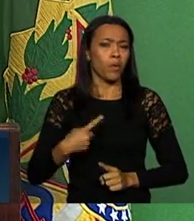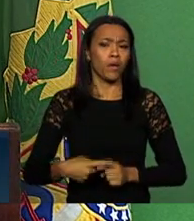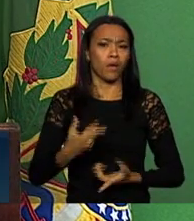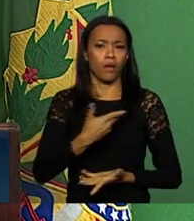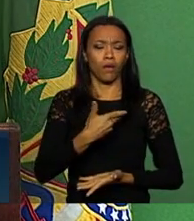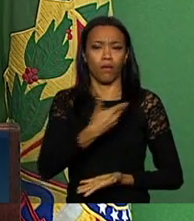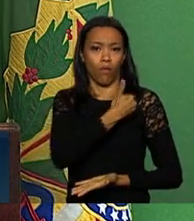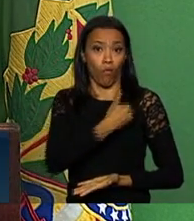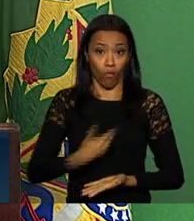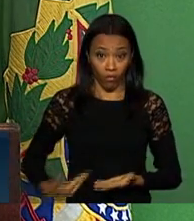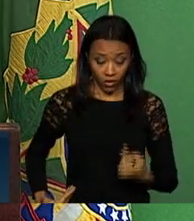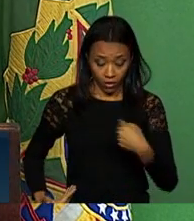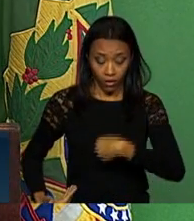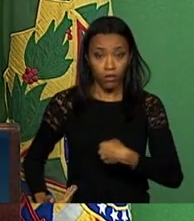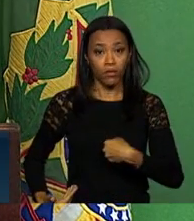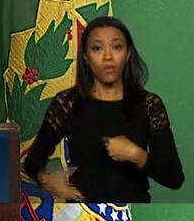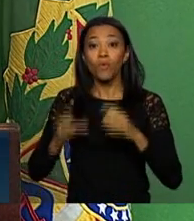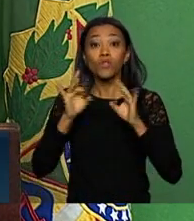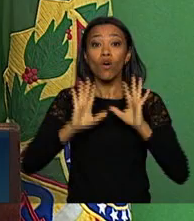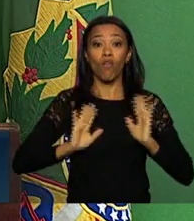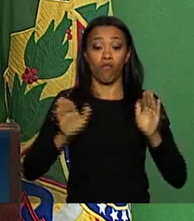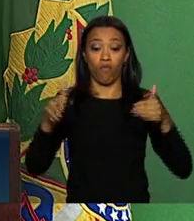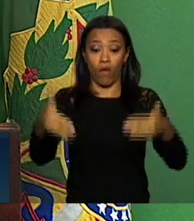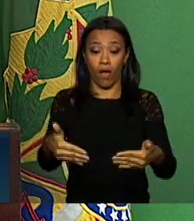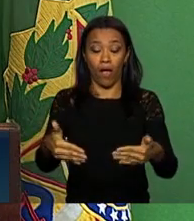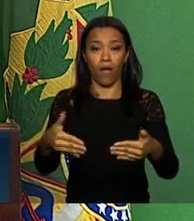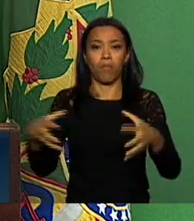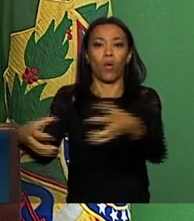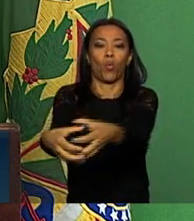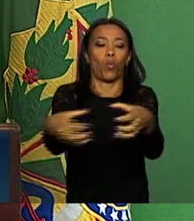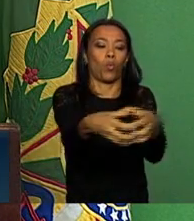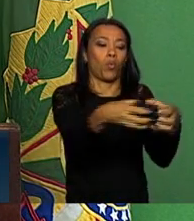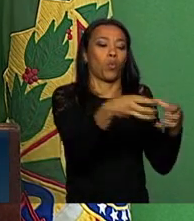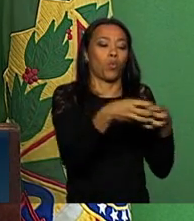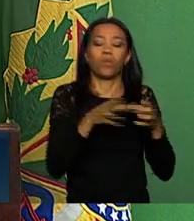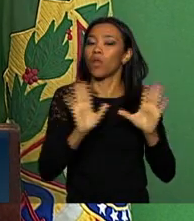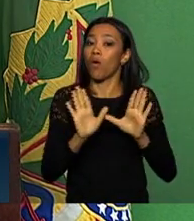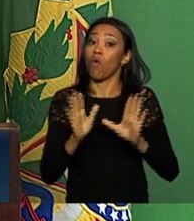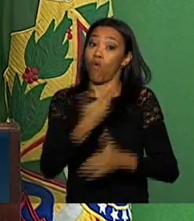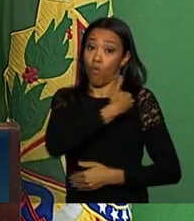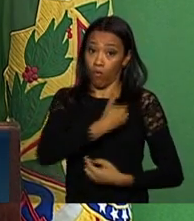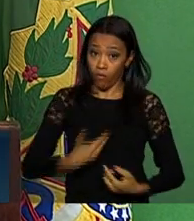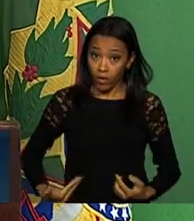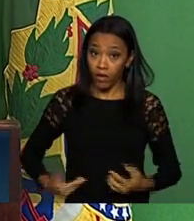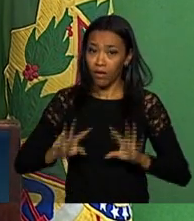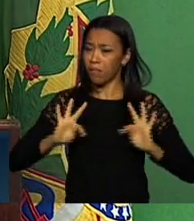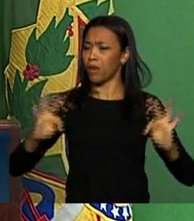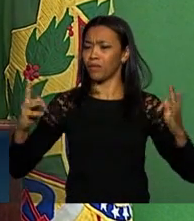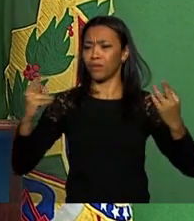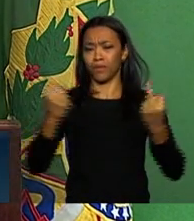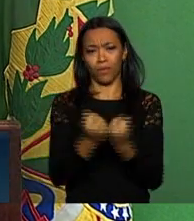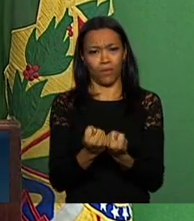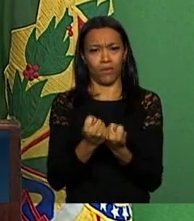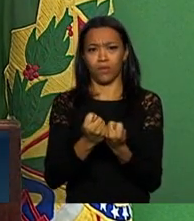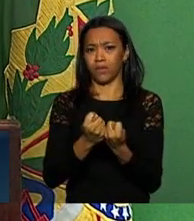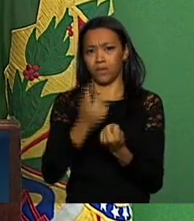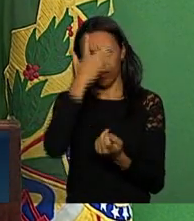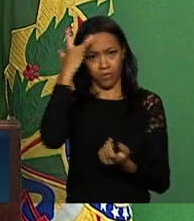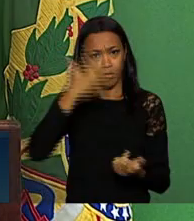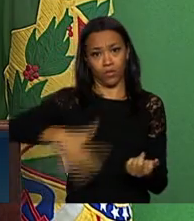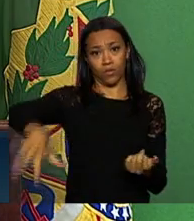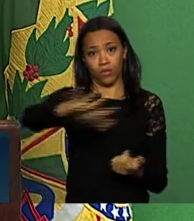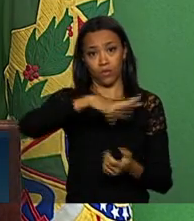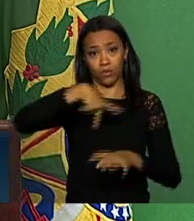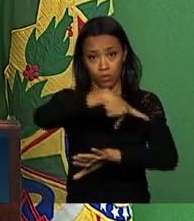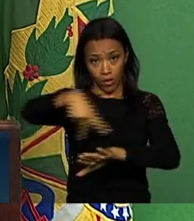não para os integrantes do estado se governa para toda a população desse enorme país para